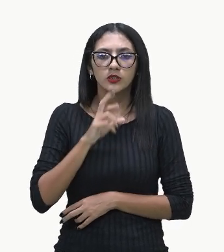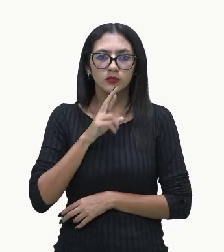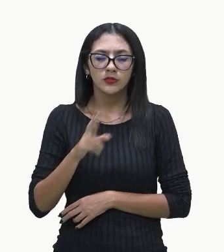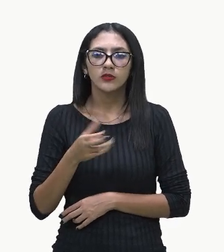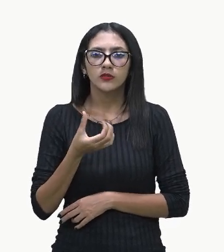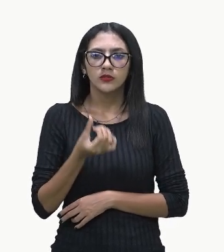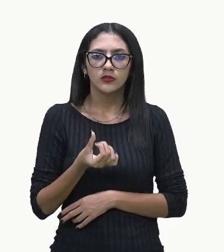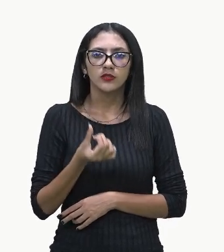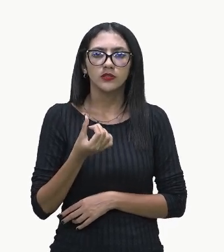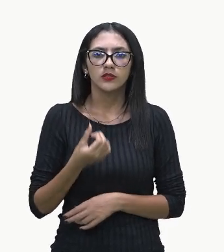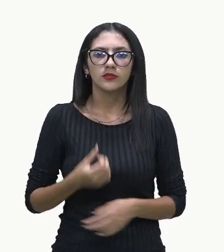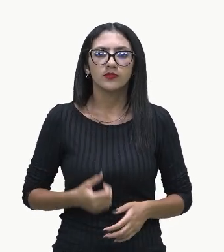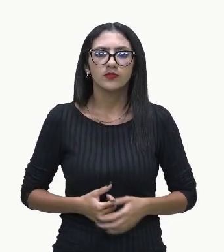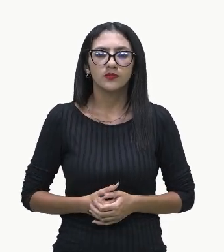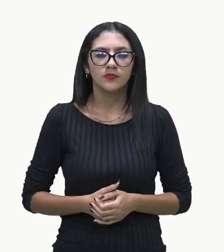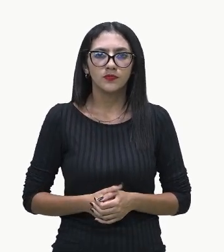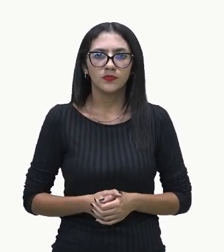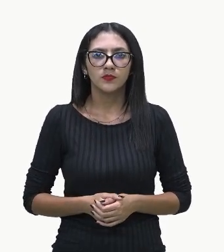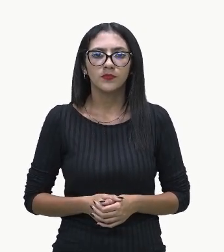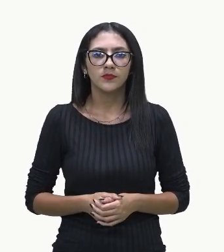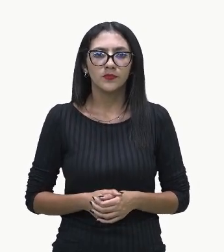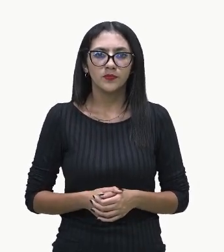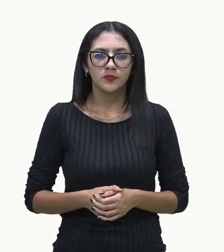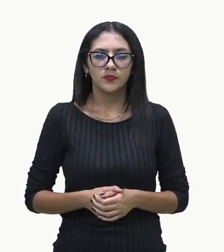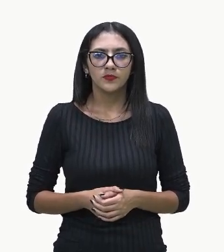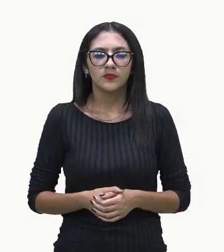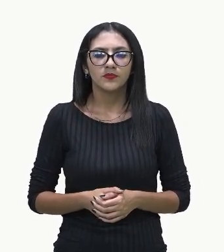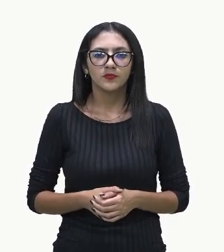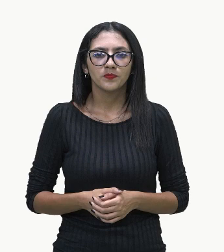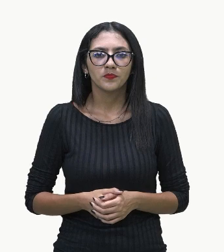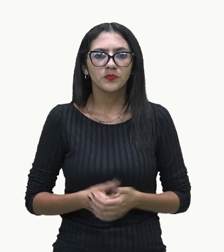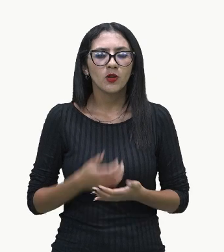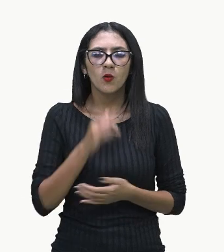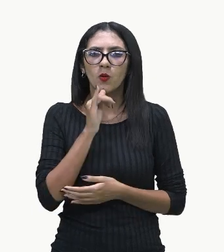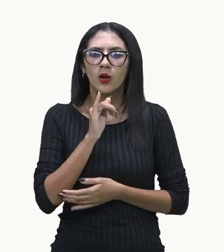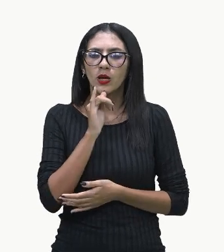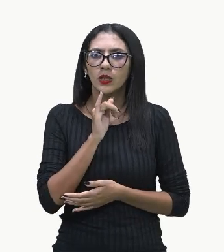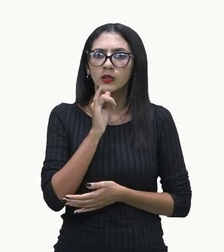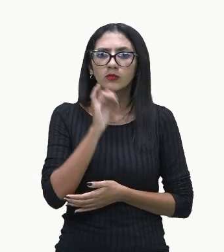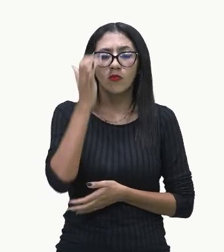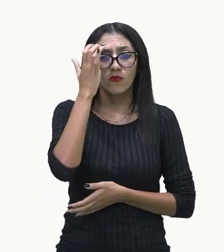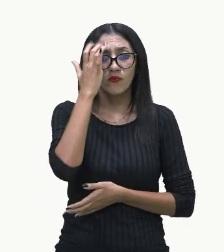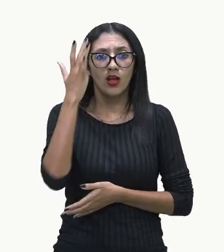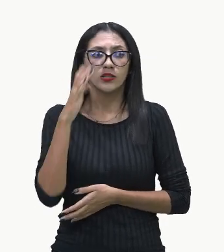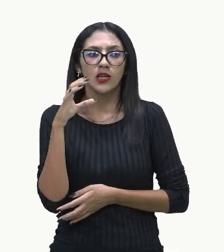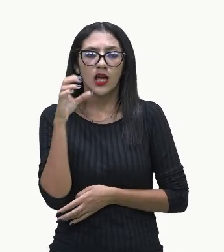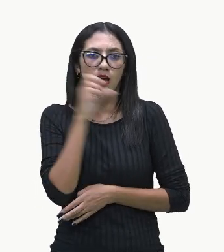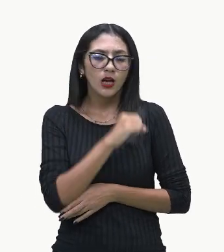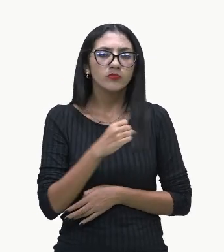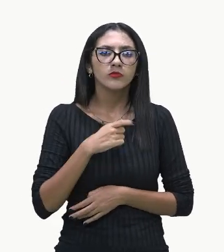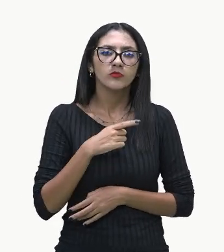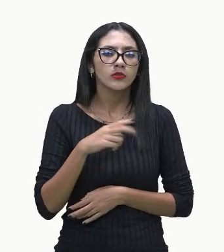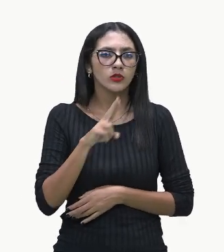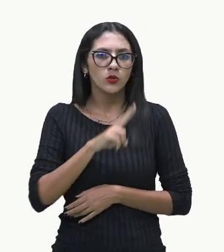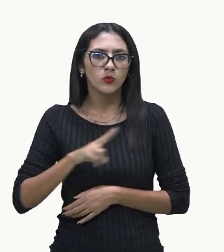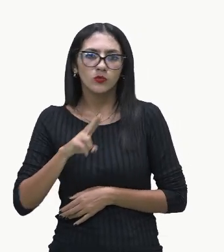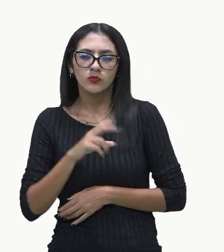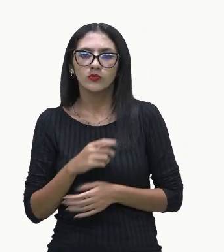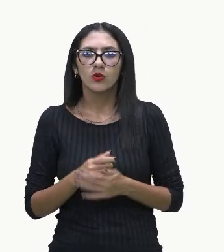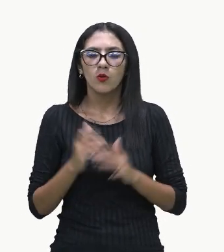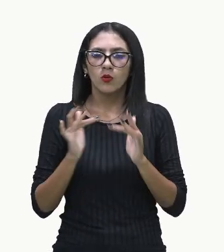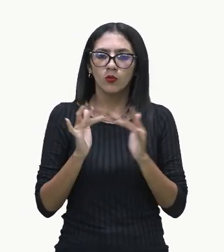nossa altura mede 6. Então, exemplos rápidos, práticos aí, não é, de aplicação de relações métricas,